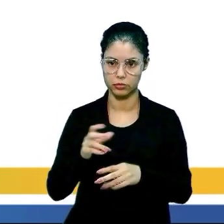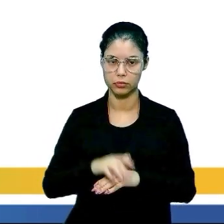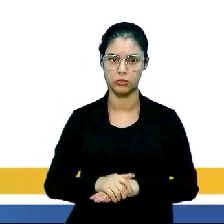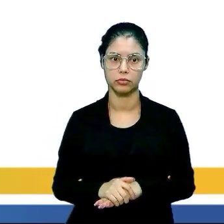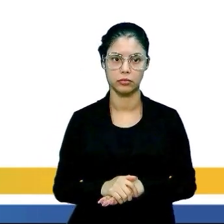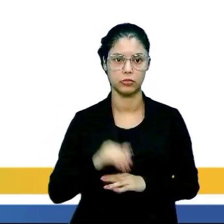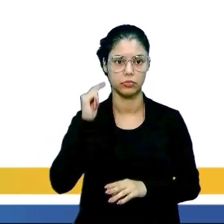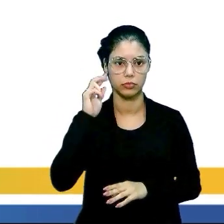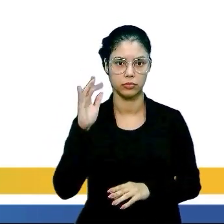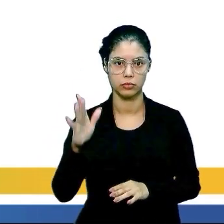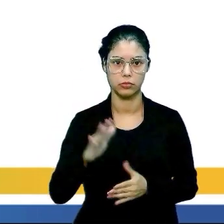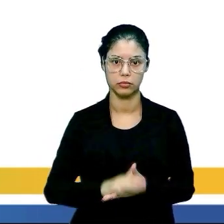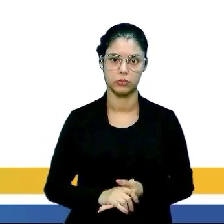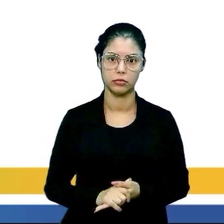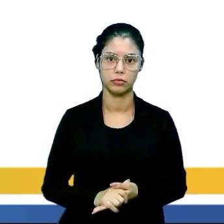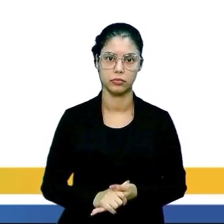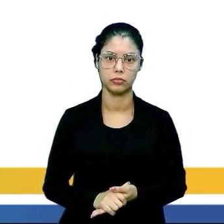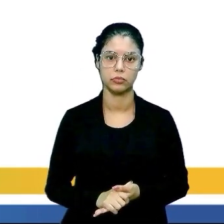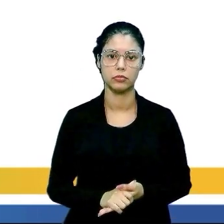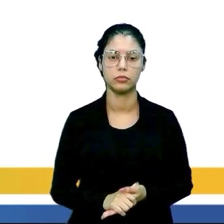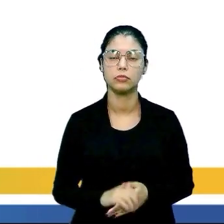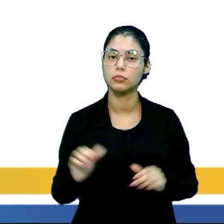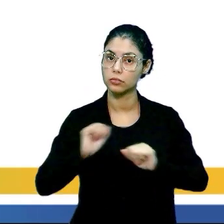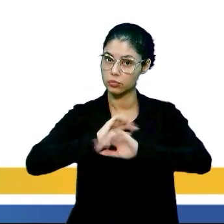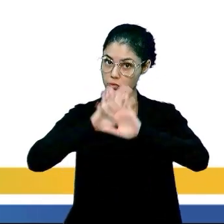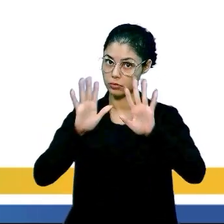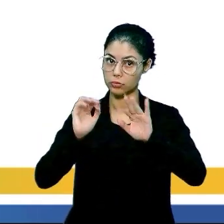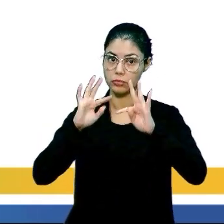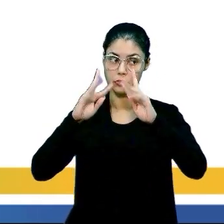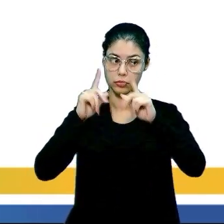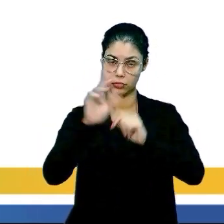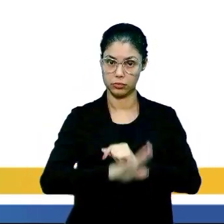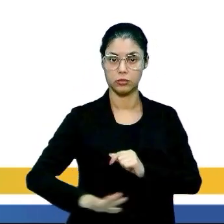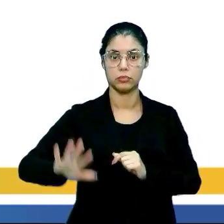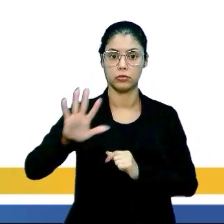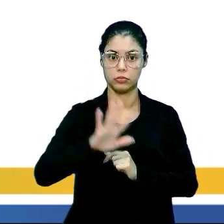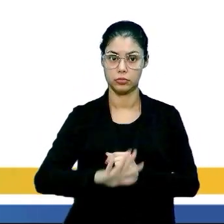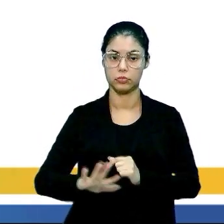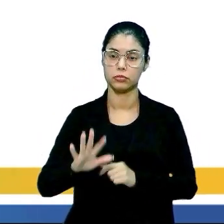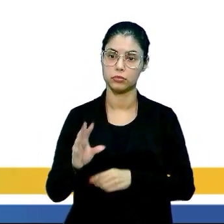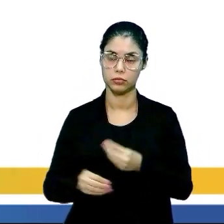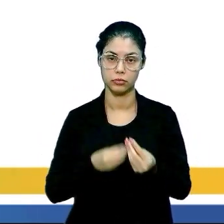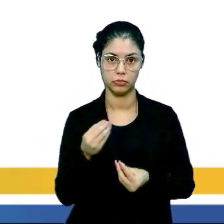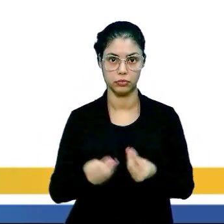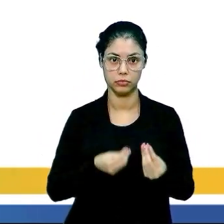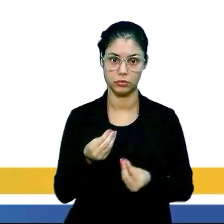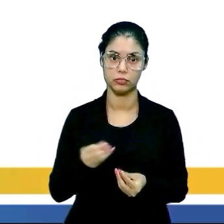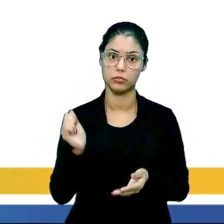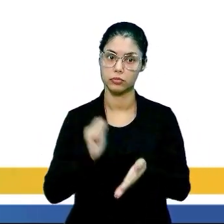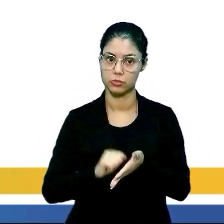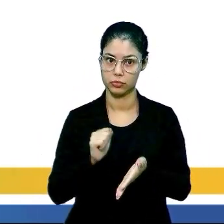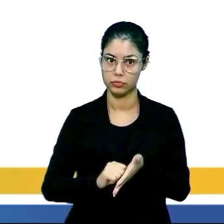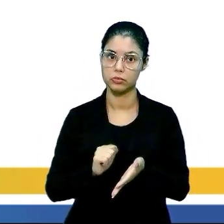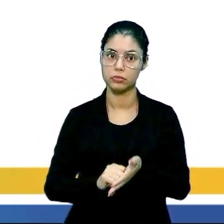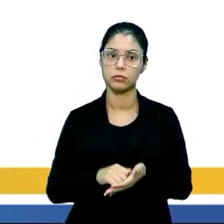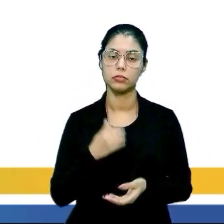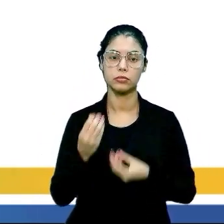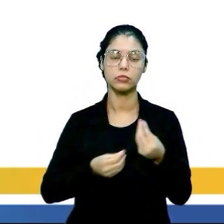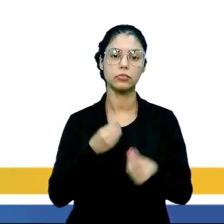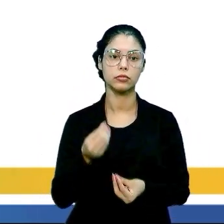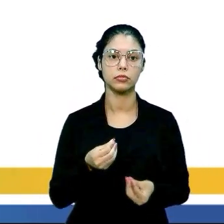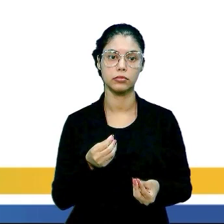interessante, que reflete um tanto quanto de forma autêntica a forma como a escritora, a maneira como